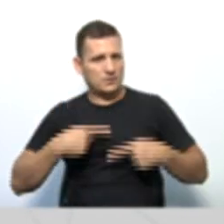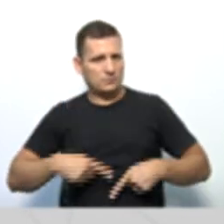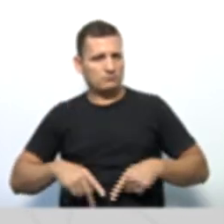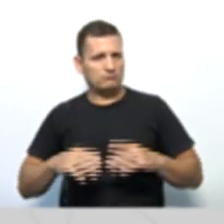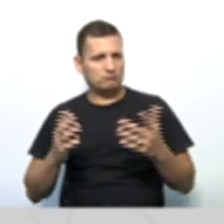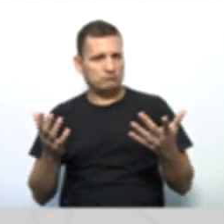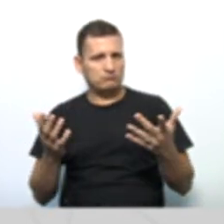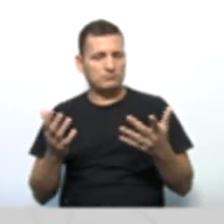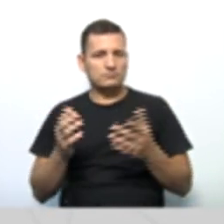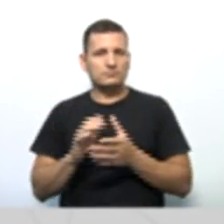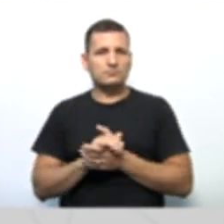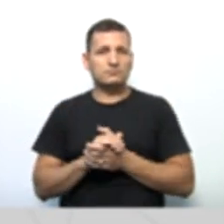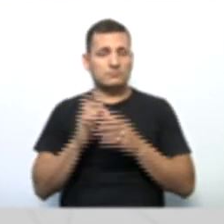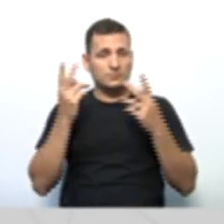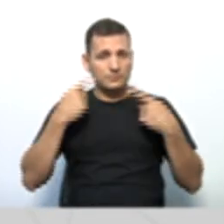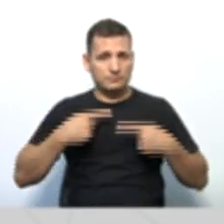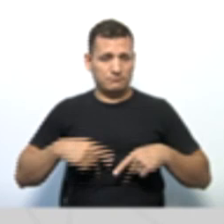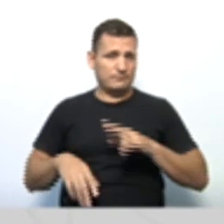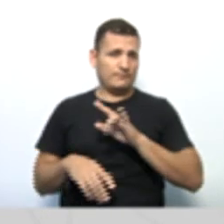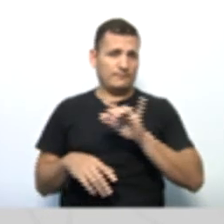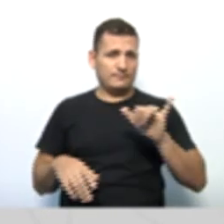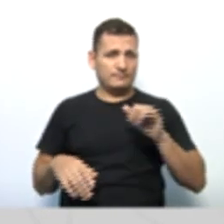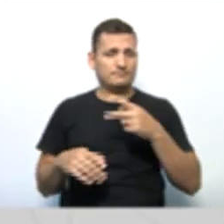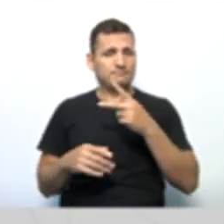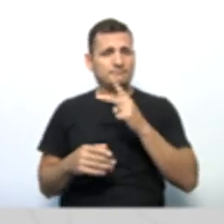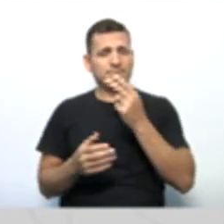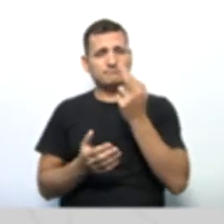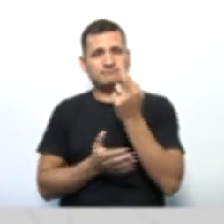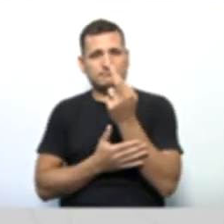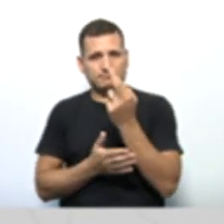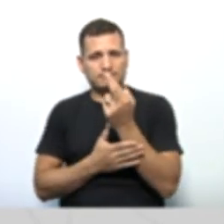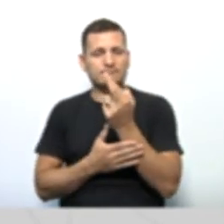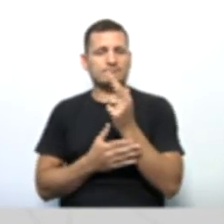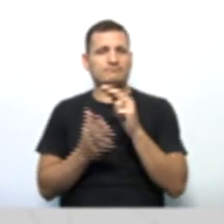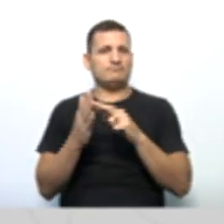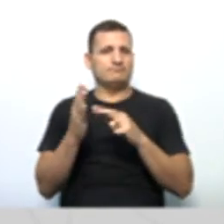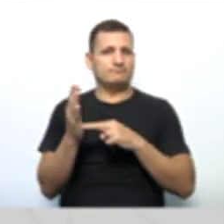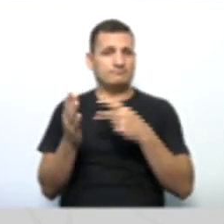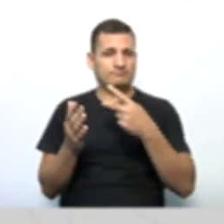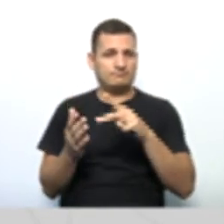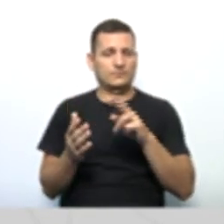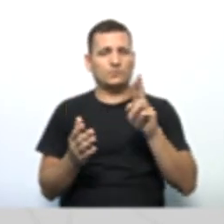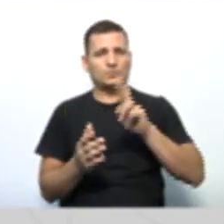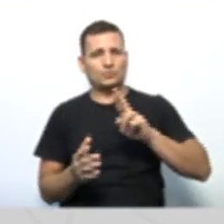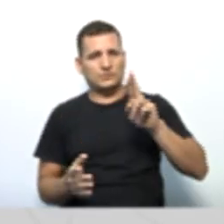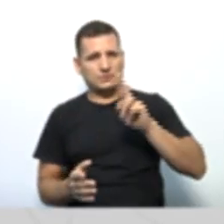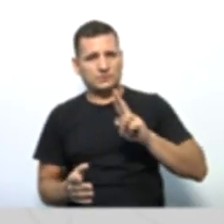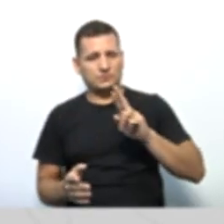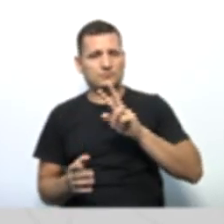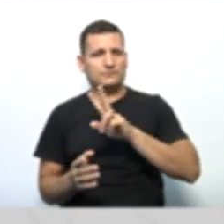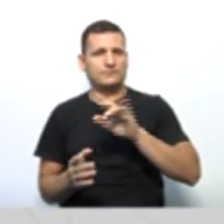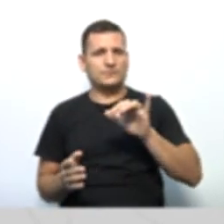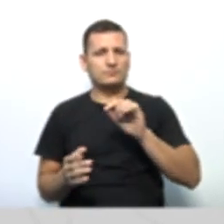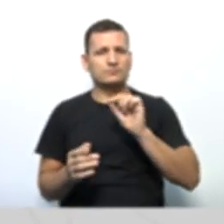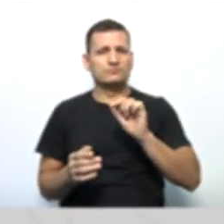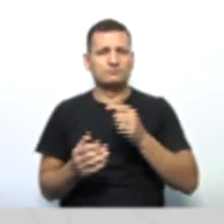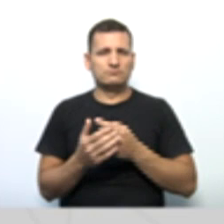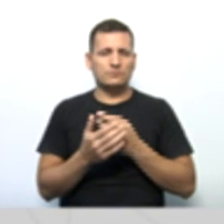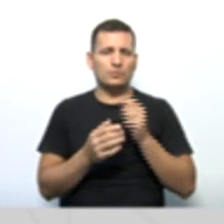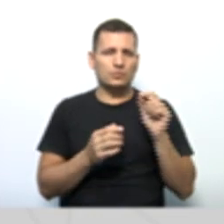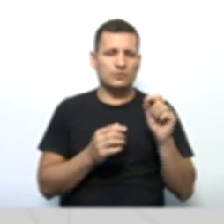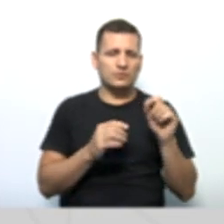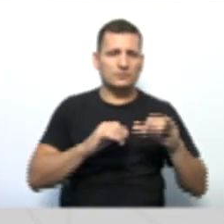homem é que vai determinar a sua norma. O utilitarismo vai basear isso no sentido de procurar o que causa dor e o que